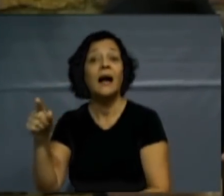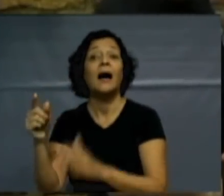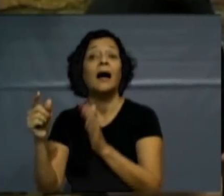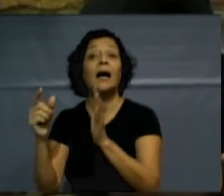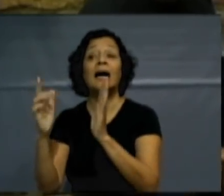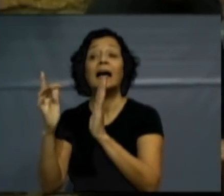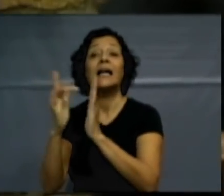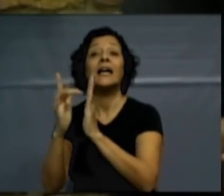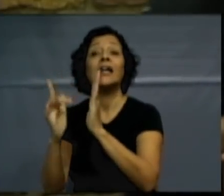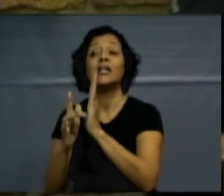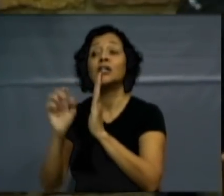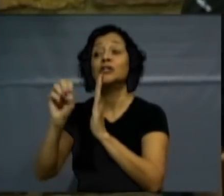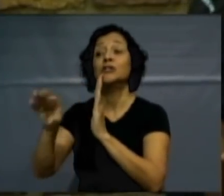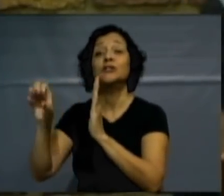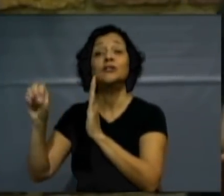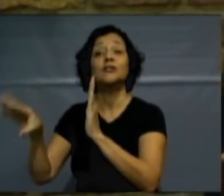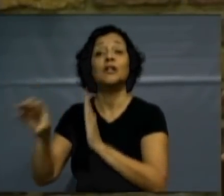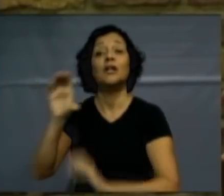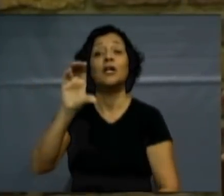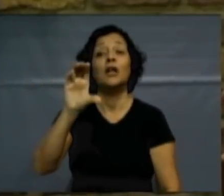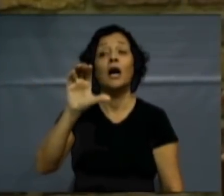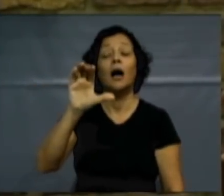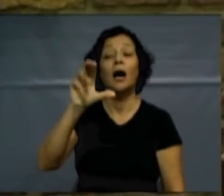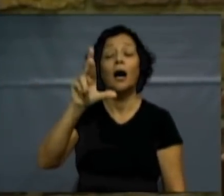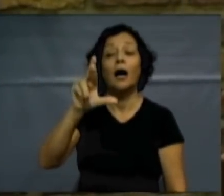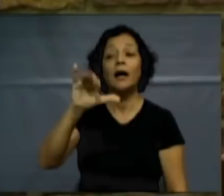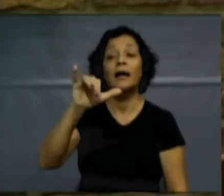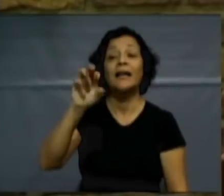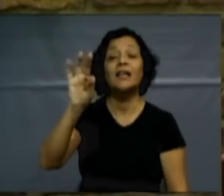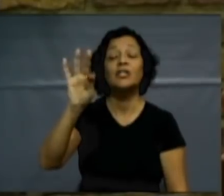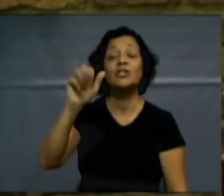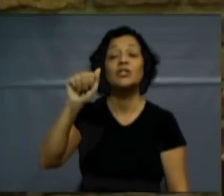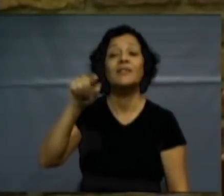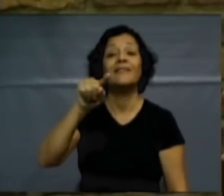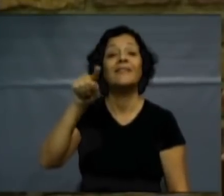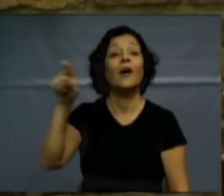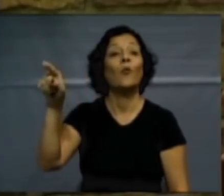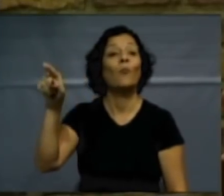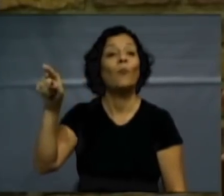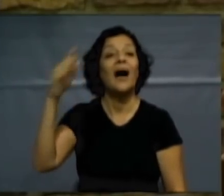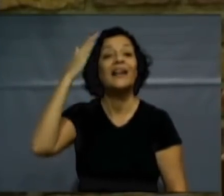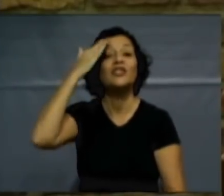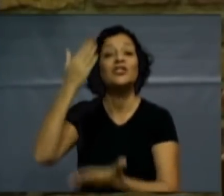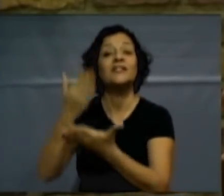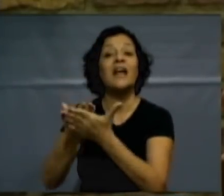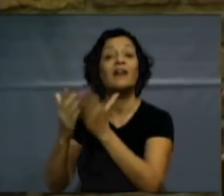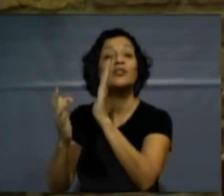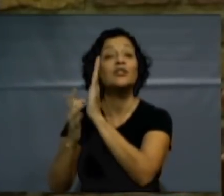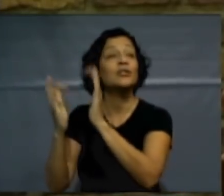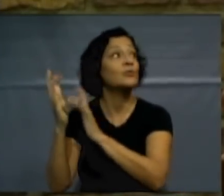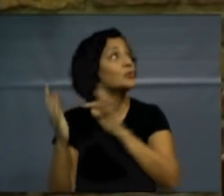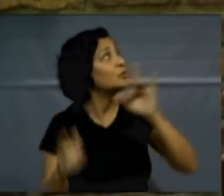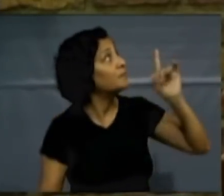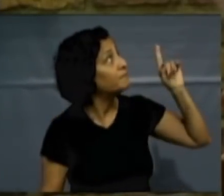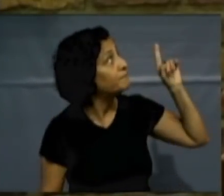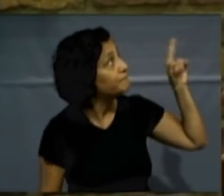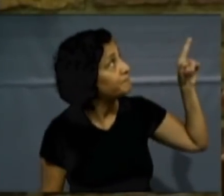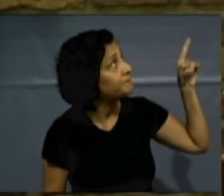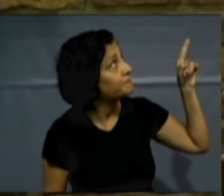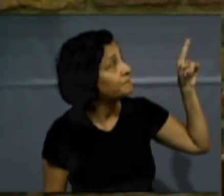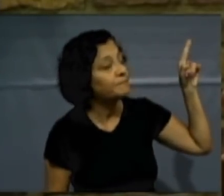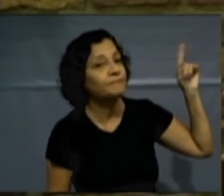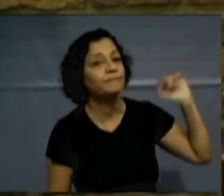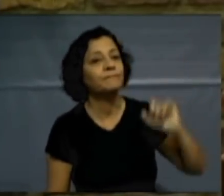Estevão era cristão. Obrigado. Ele era cristão. Então ali a gente tem uma fotografia desse apedrejamento, que